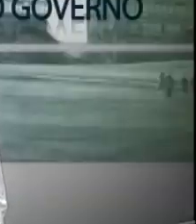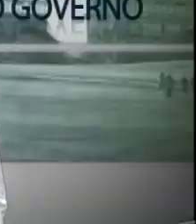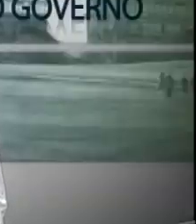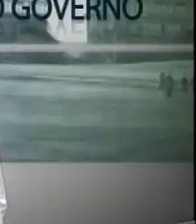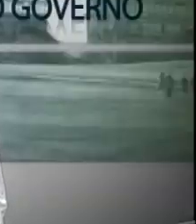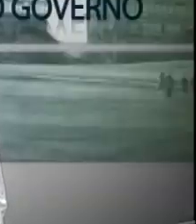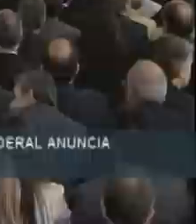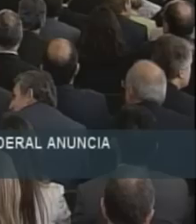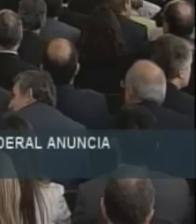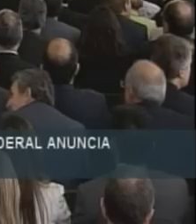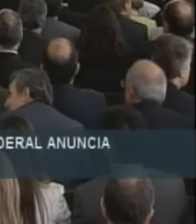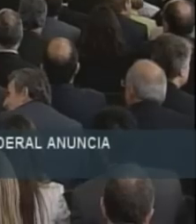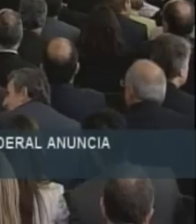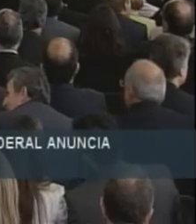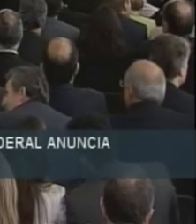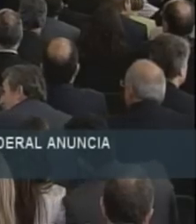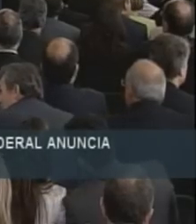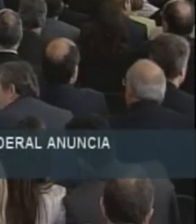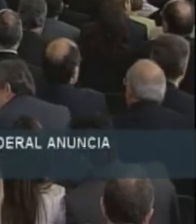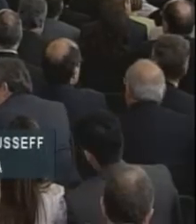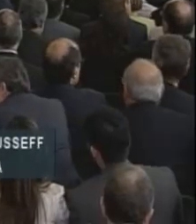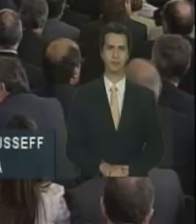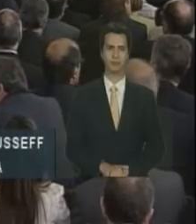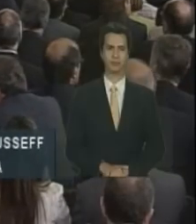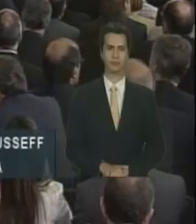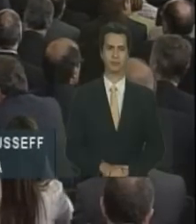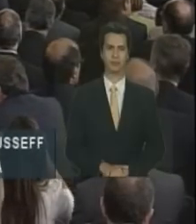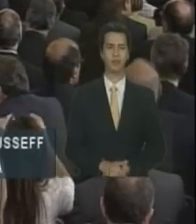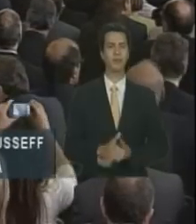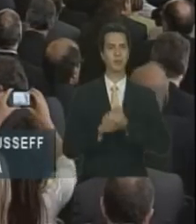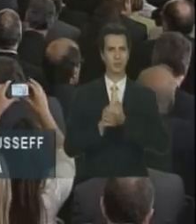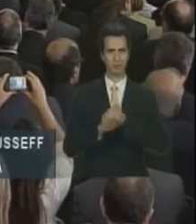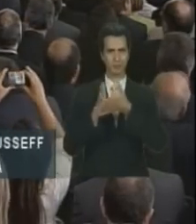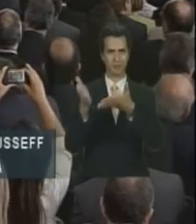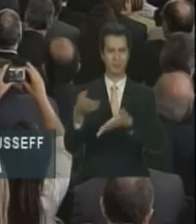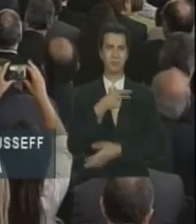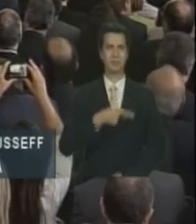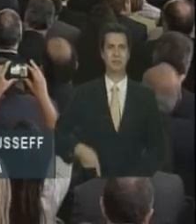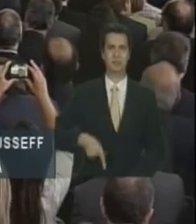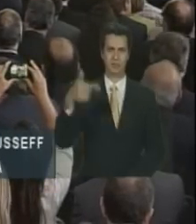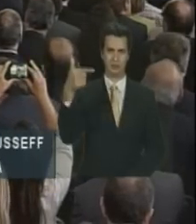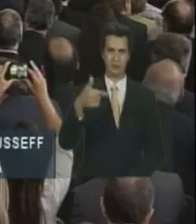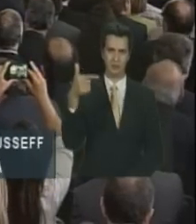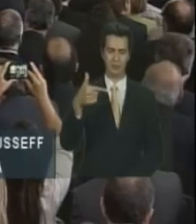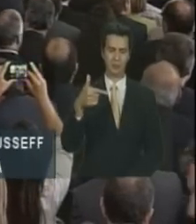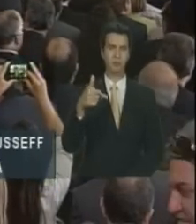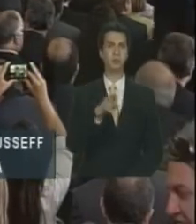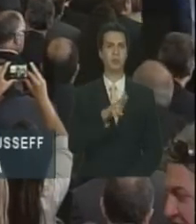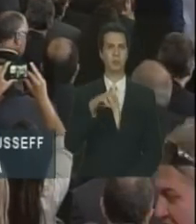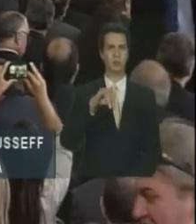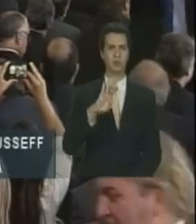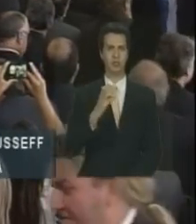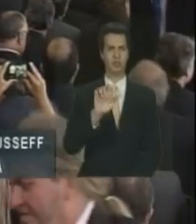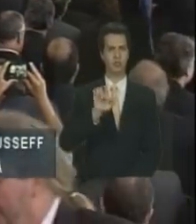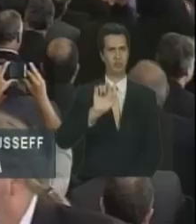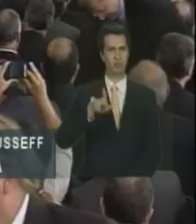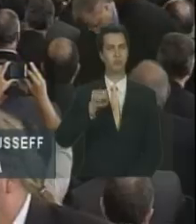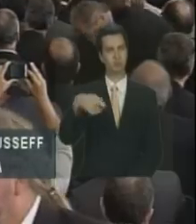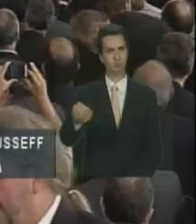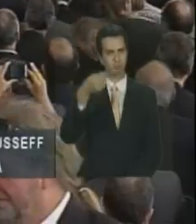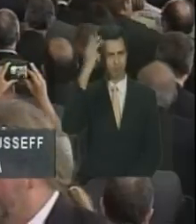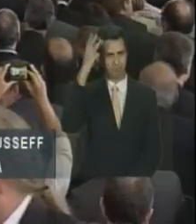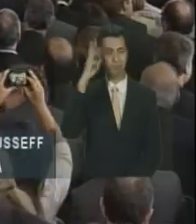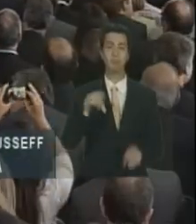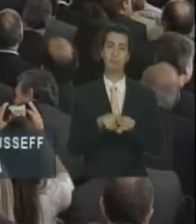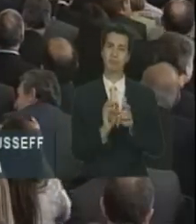Plano Brasil Maior. Queria cumprimentar o nosso vice-presidente da República, Michel Temer, o deputado Marco